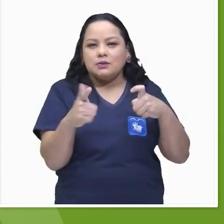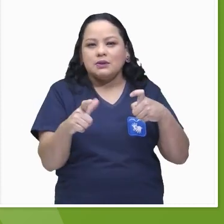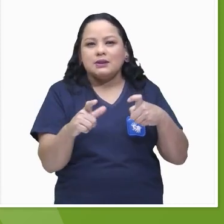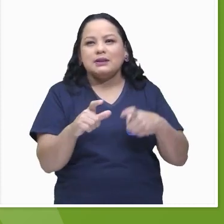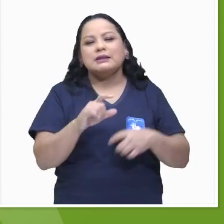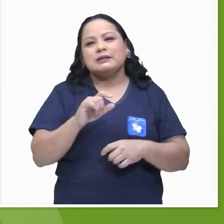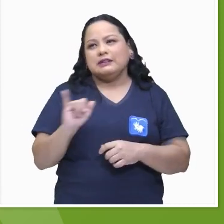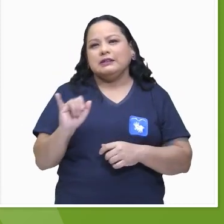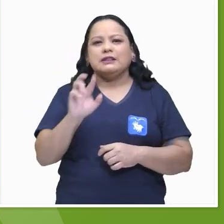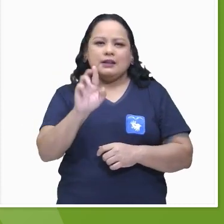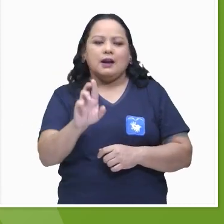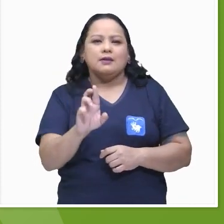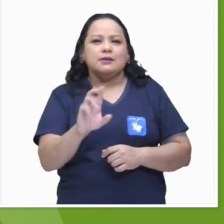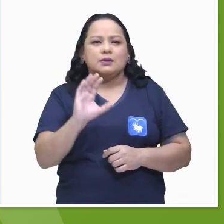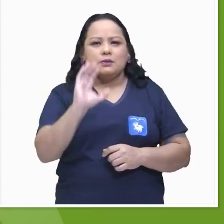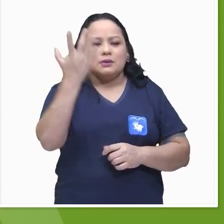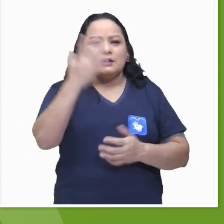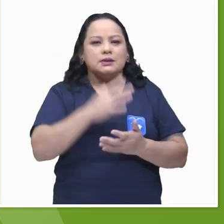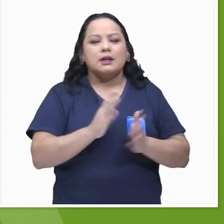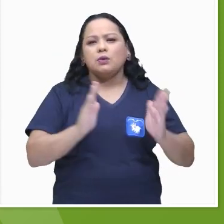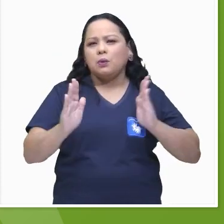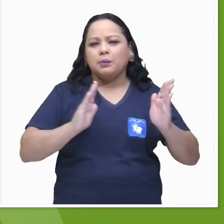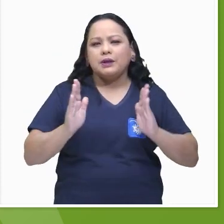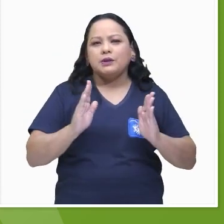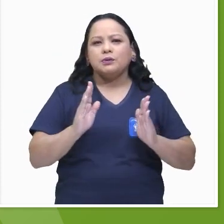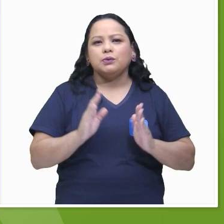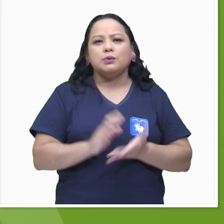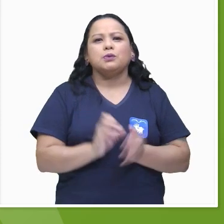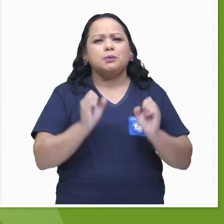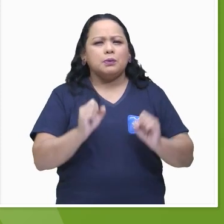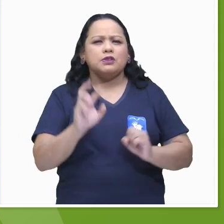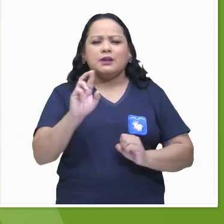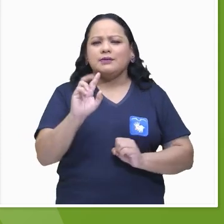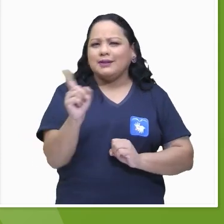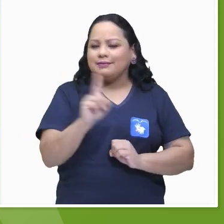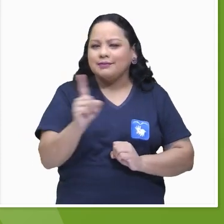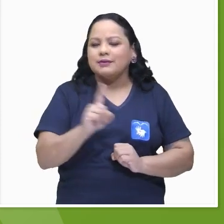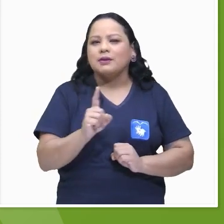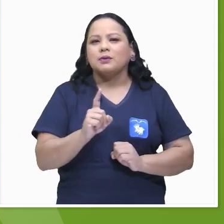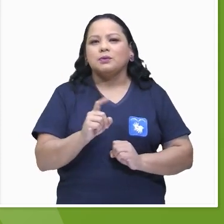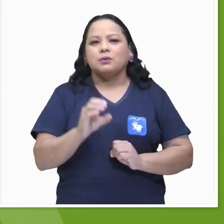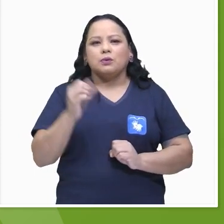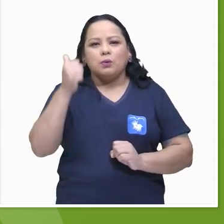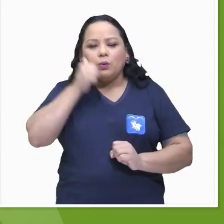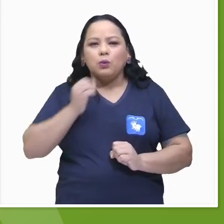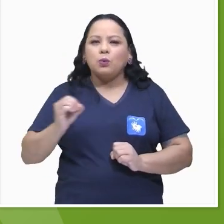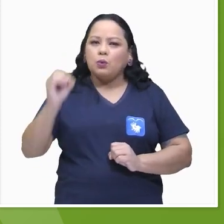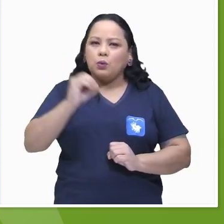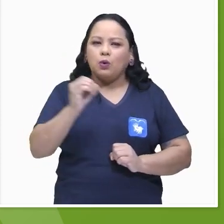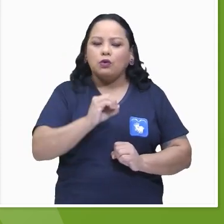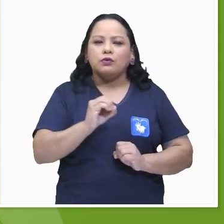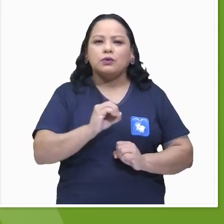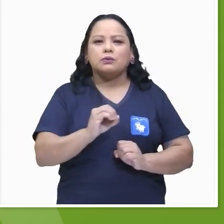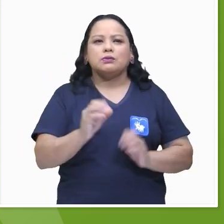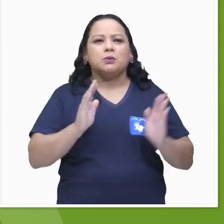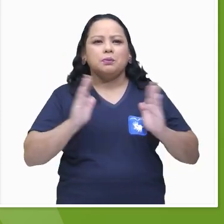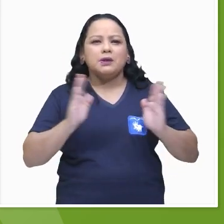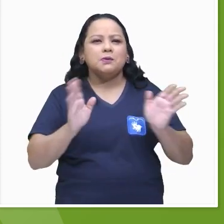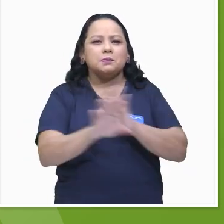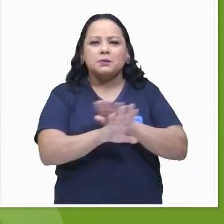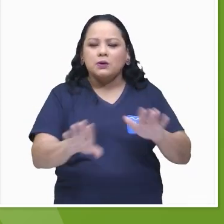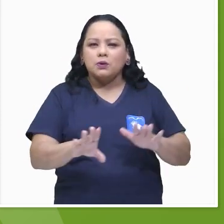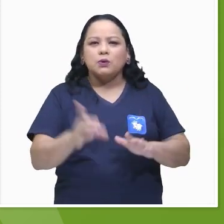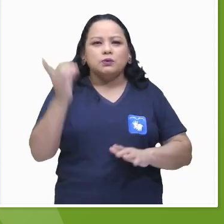ficar grávida, tá? Então aqui ela já está no período que não é mais fértil. O óvulo já passou ali o período dele, passou os